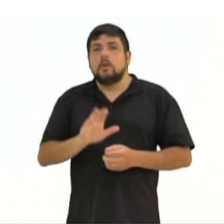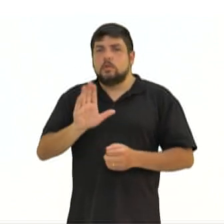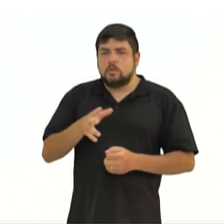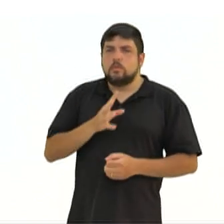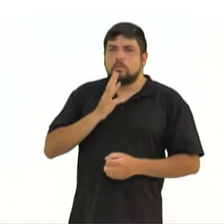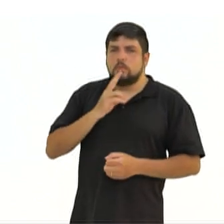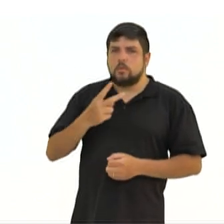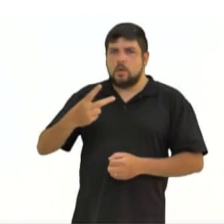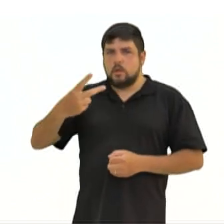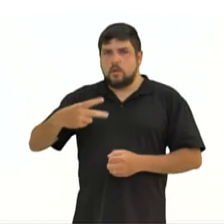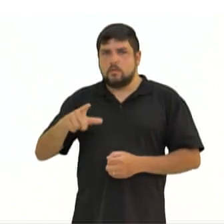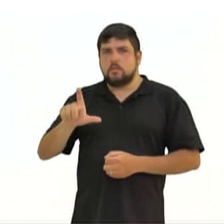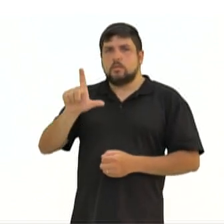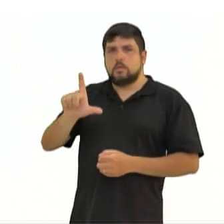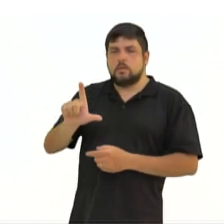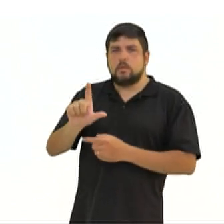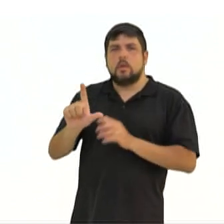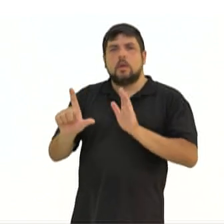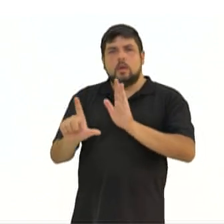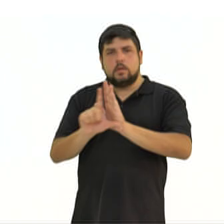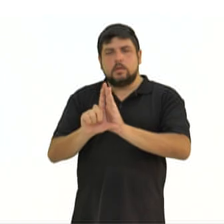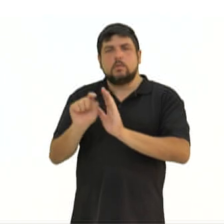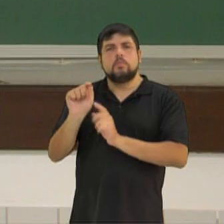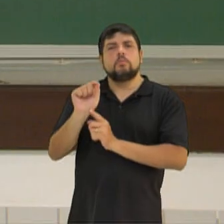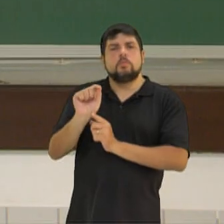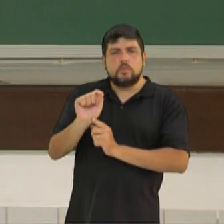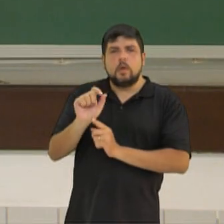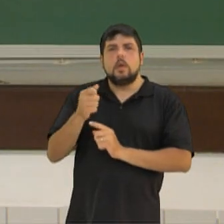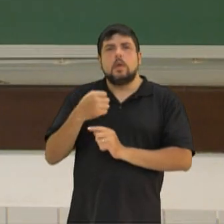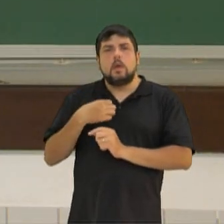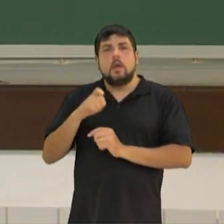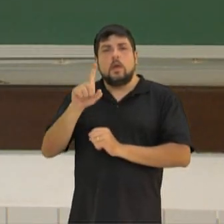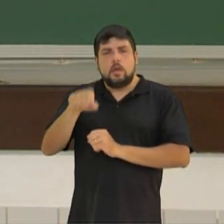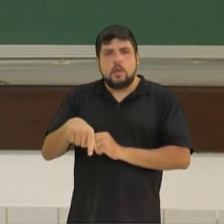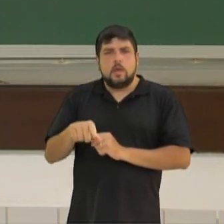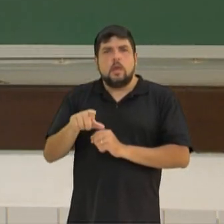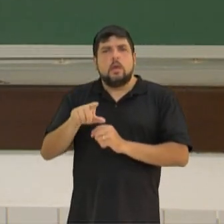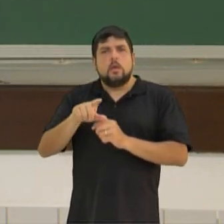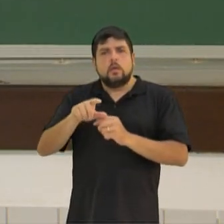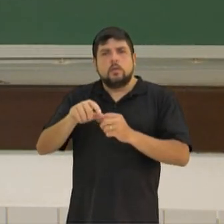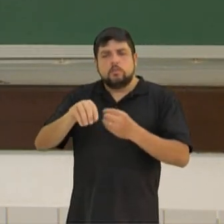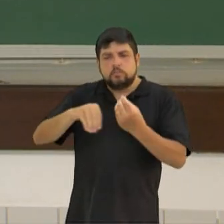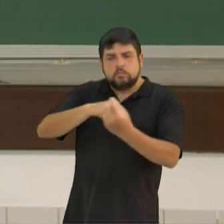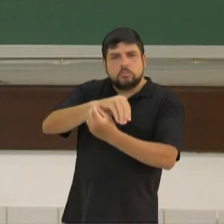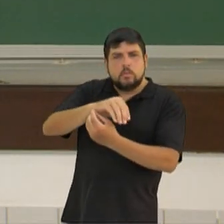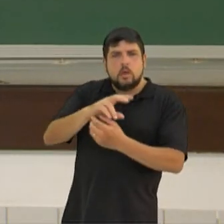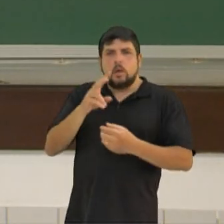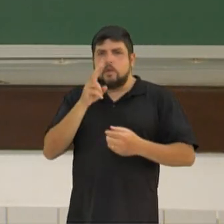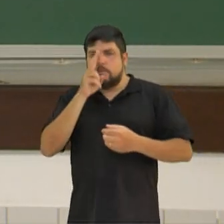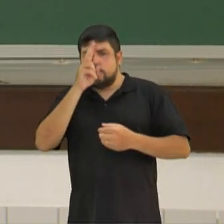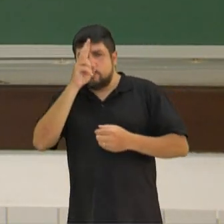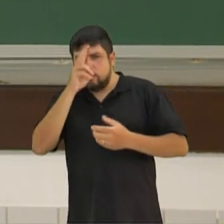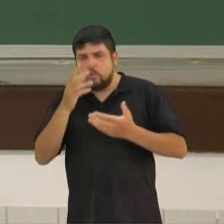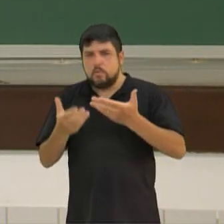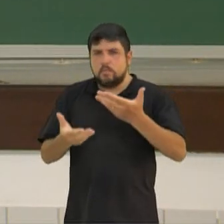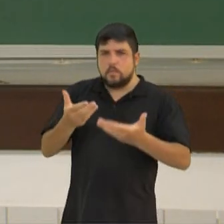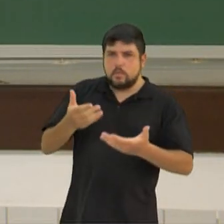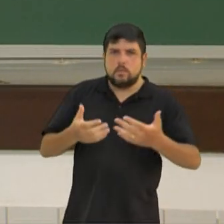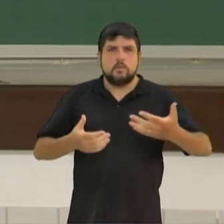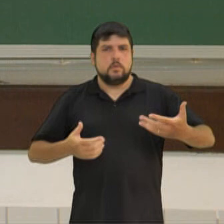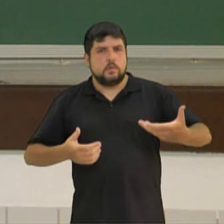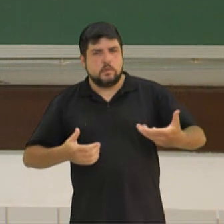de Newton, na qual então ele explicou essa relação entre força, massa, né, dos corpos e a aceleração,